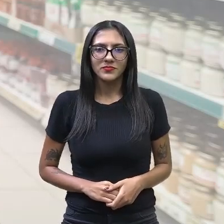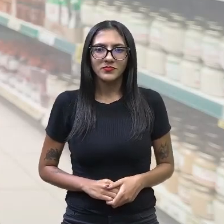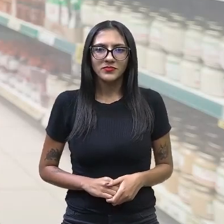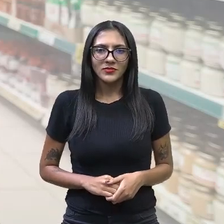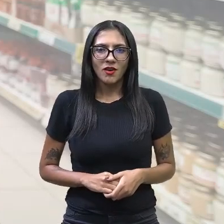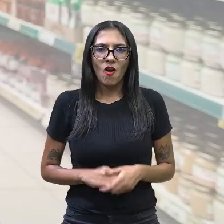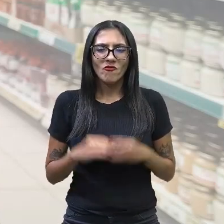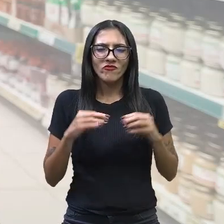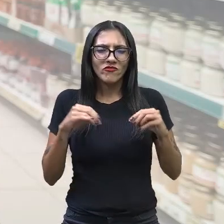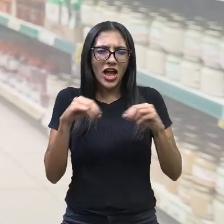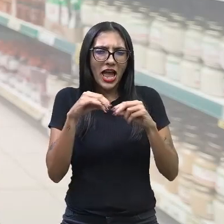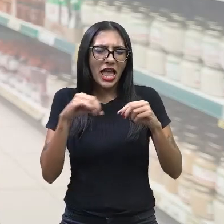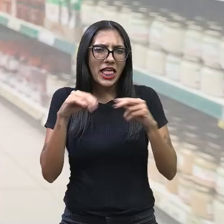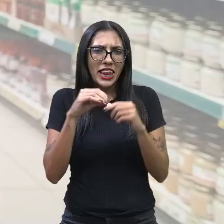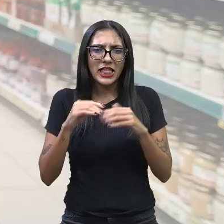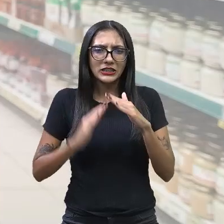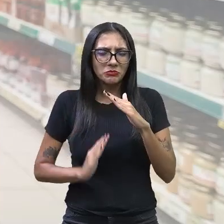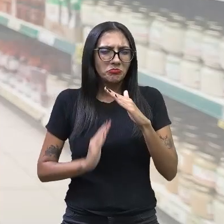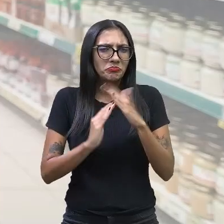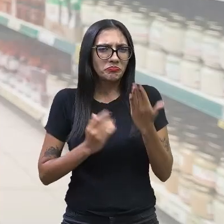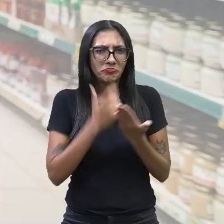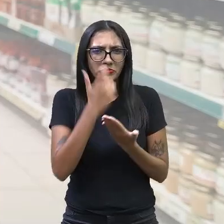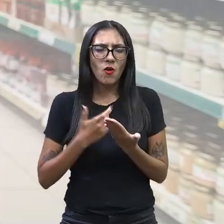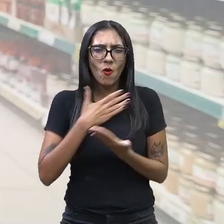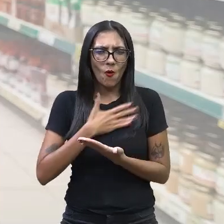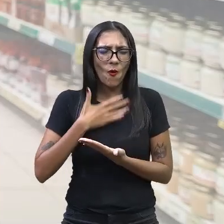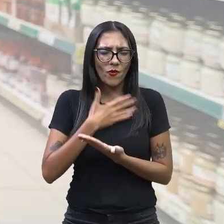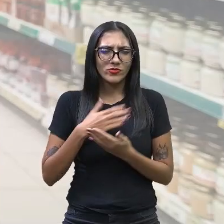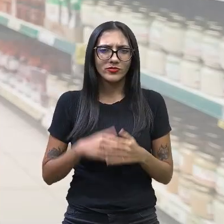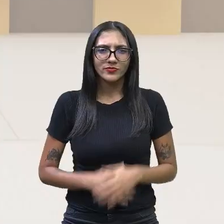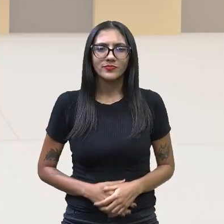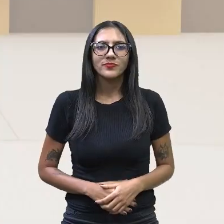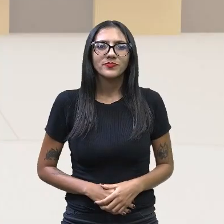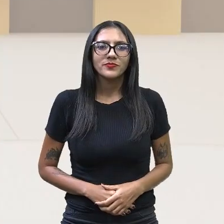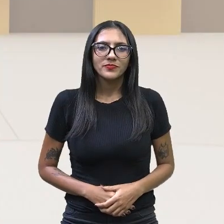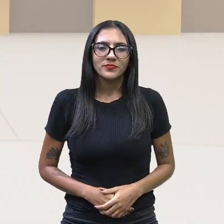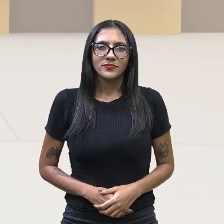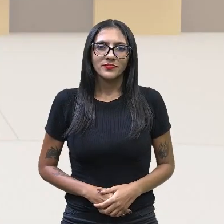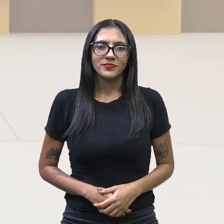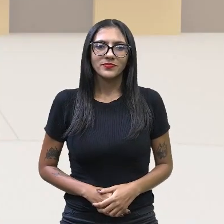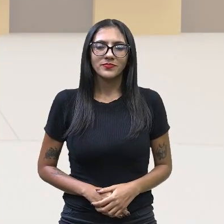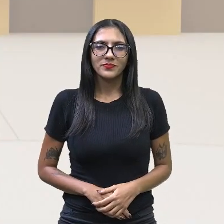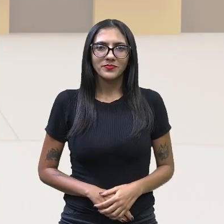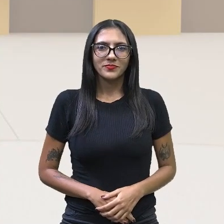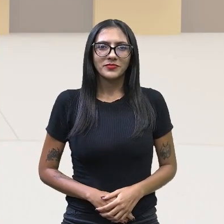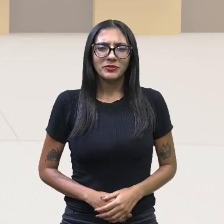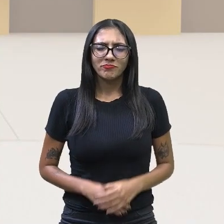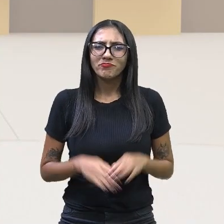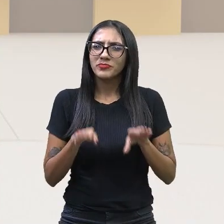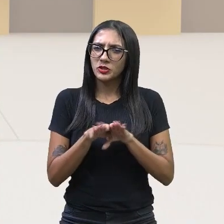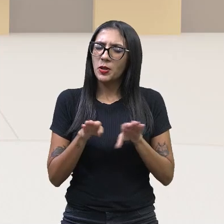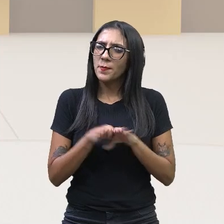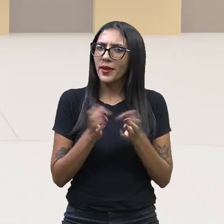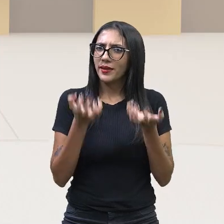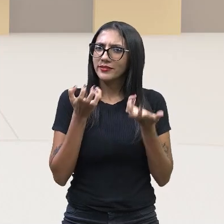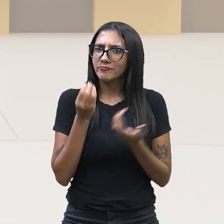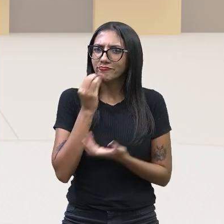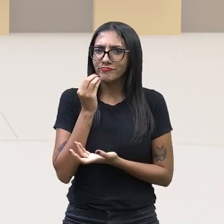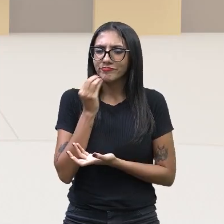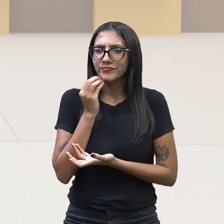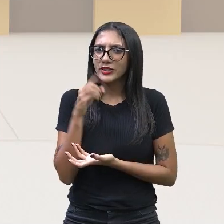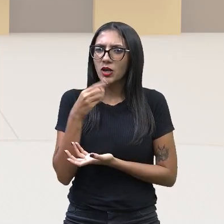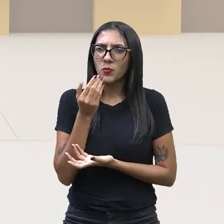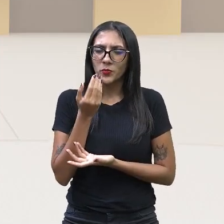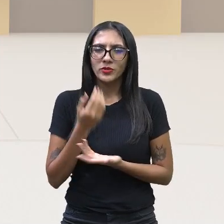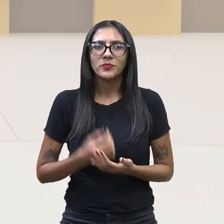Farinha até o tucupi. Eu aprovei e gostei. Também gostaria de provar essa farinha. Gente, olha